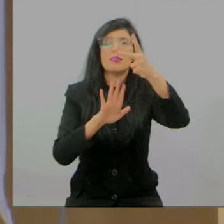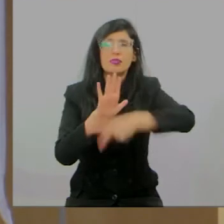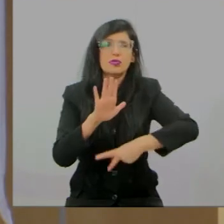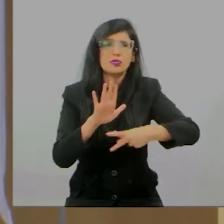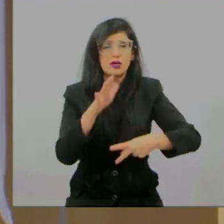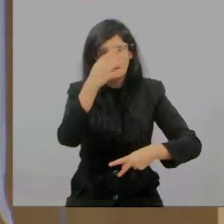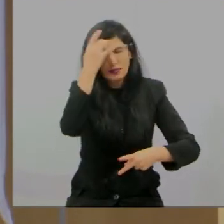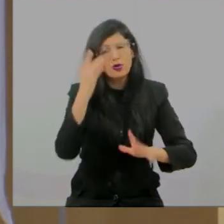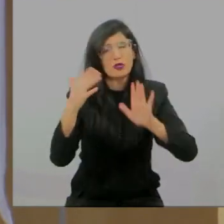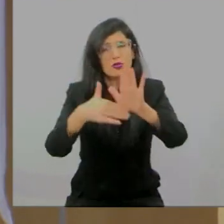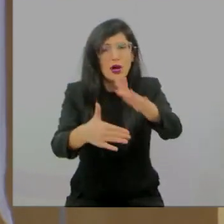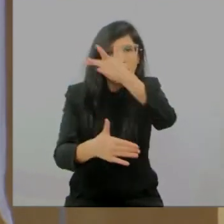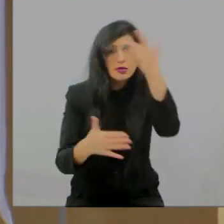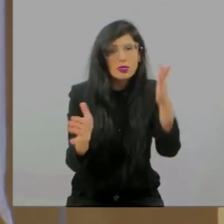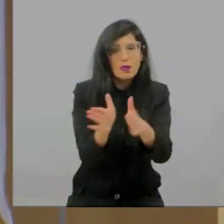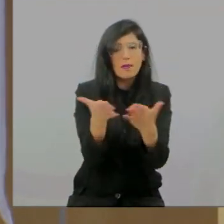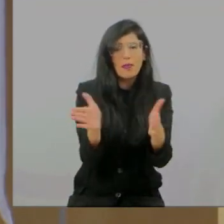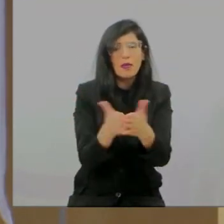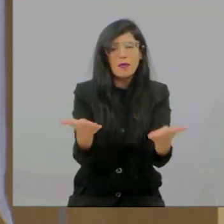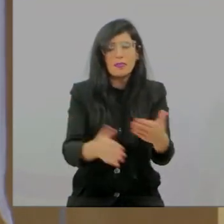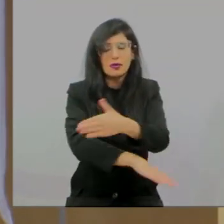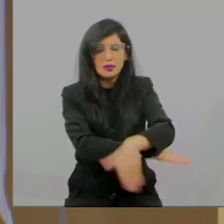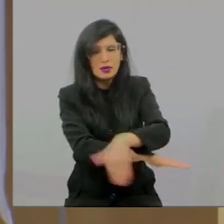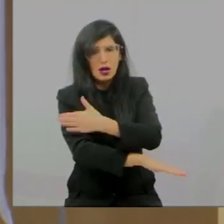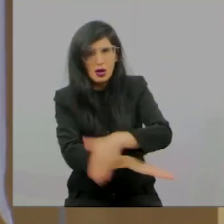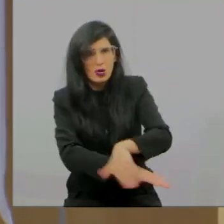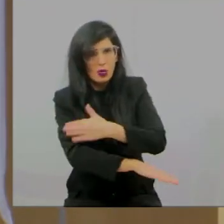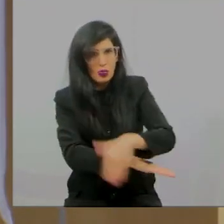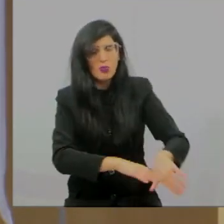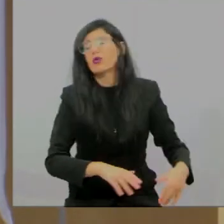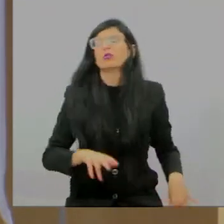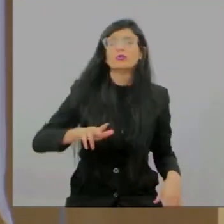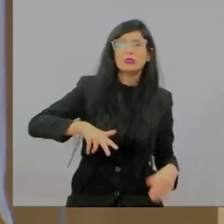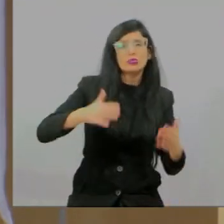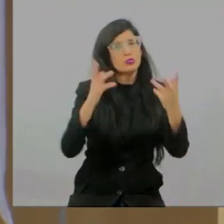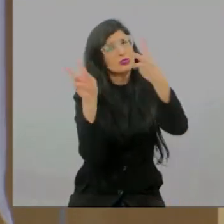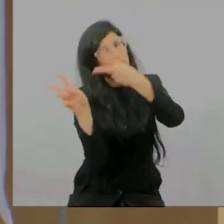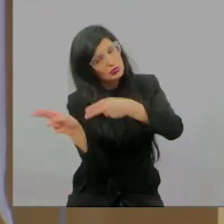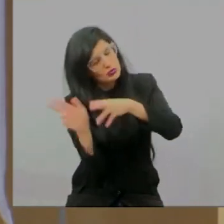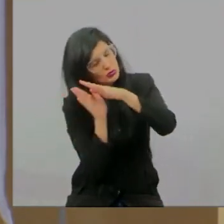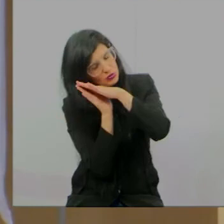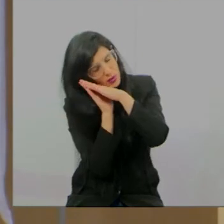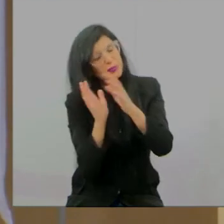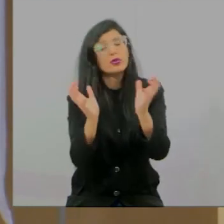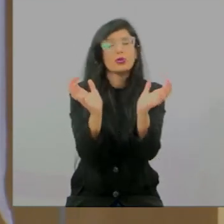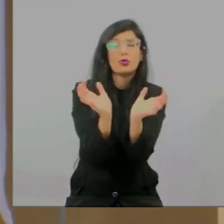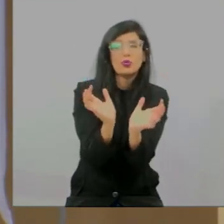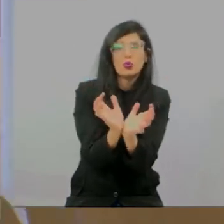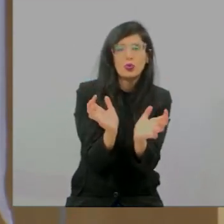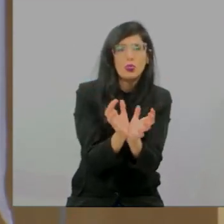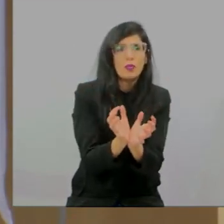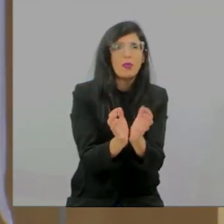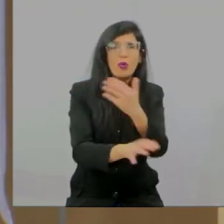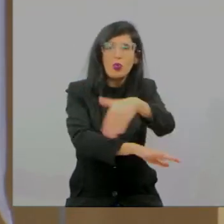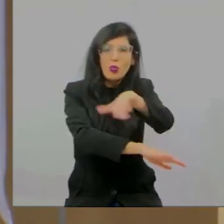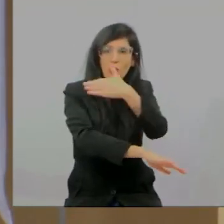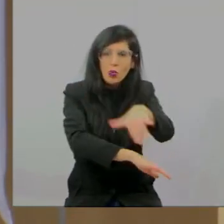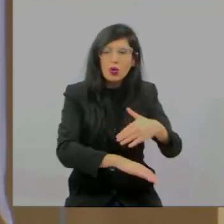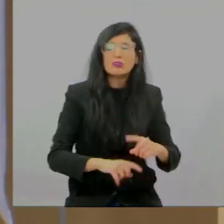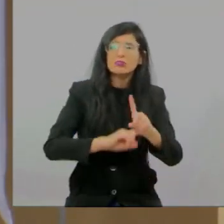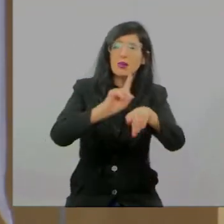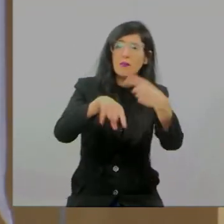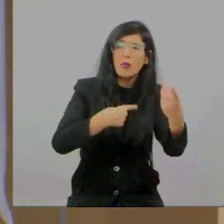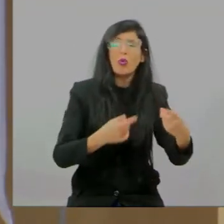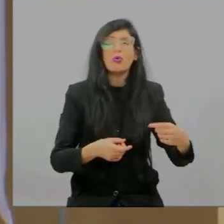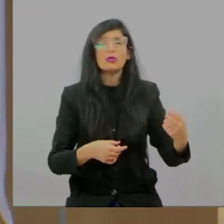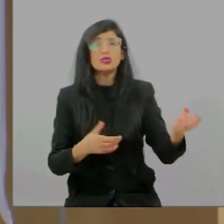atendimento, porque essas pessoas, elas são muito vulneráveis, porque elas dormem em qualquer lugar, em grupos, e no outro dia sai caminhando na cidade.